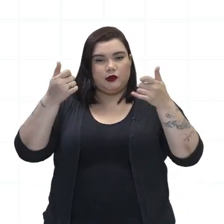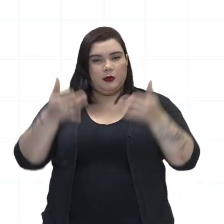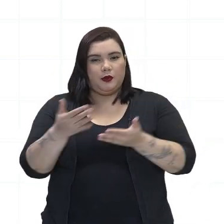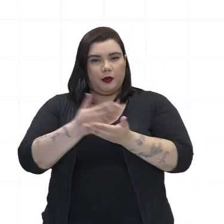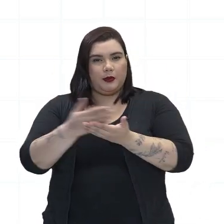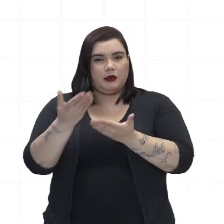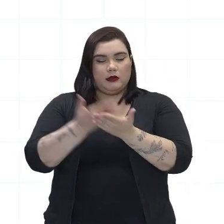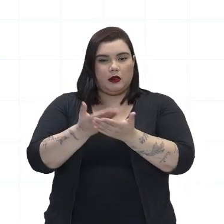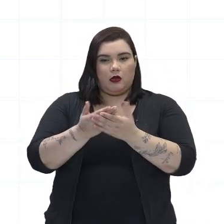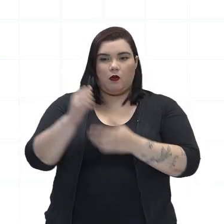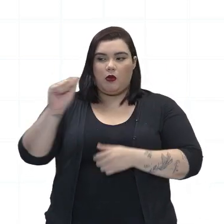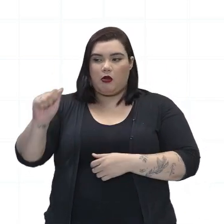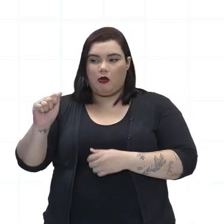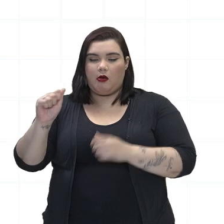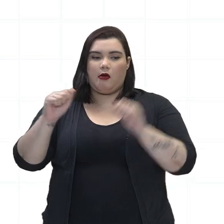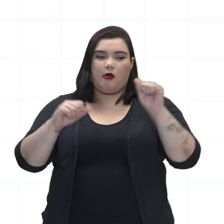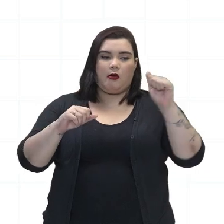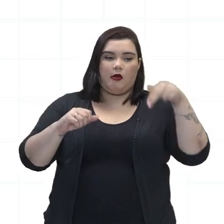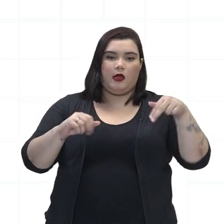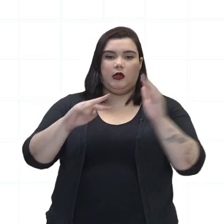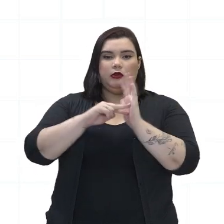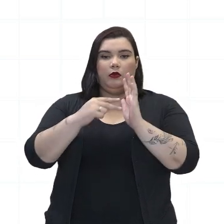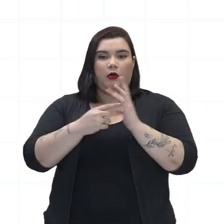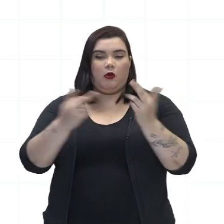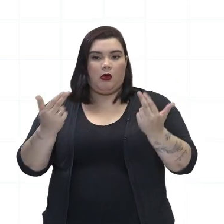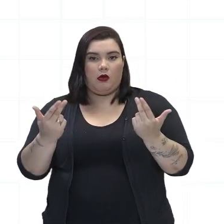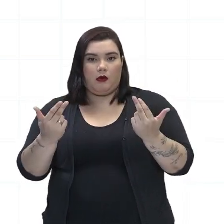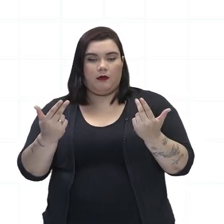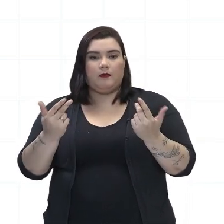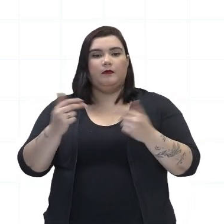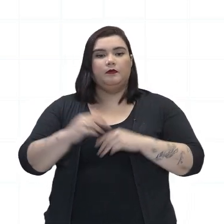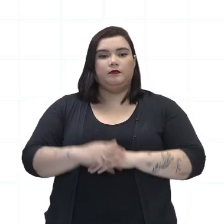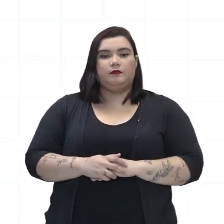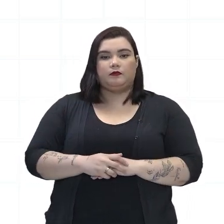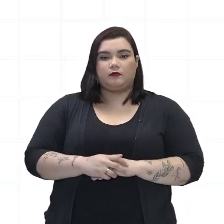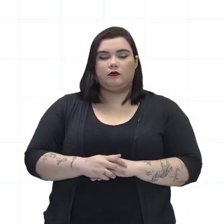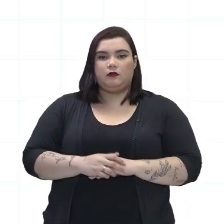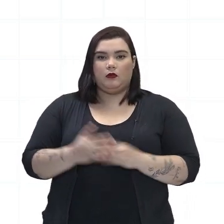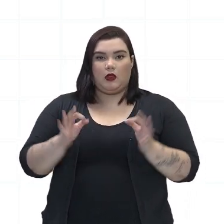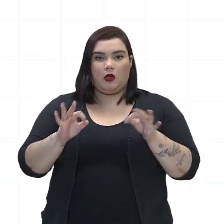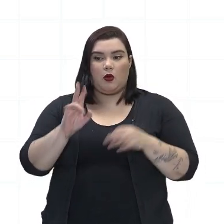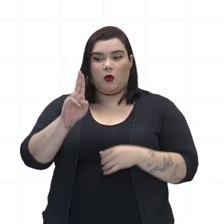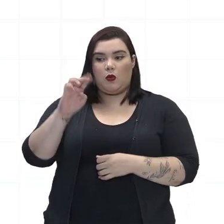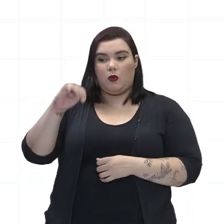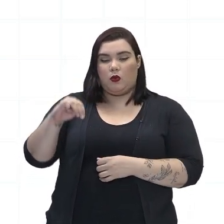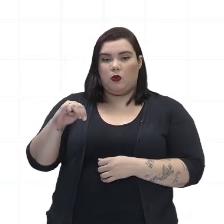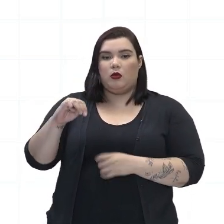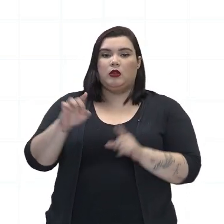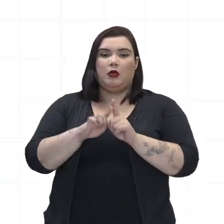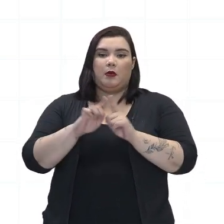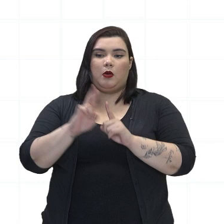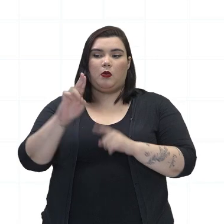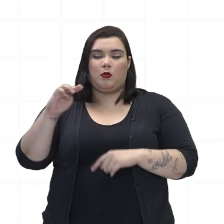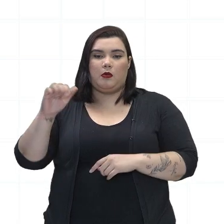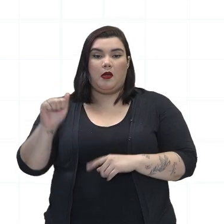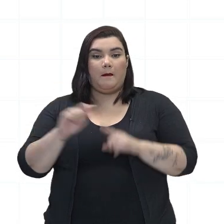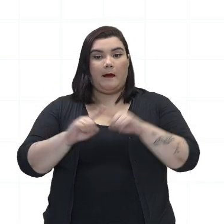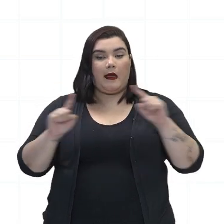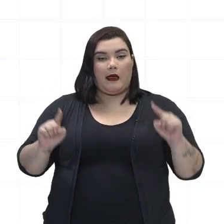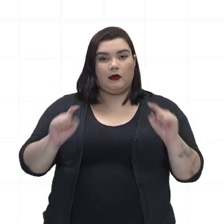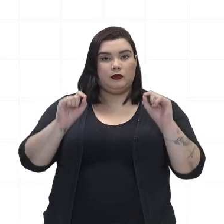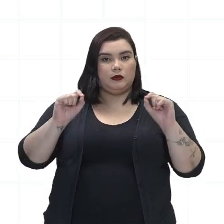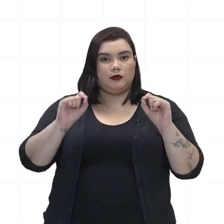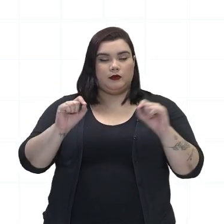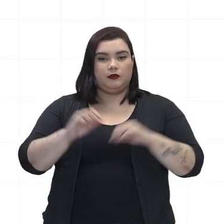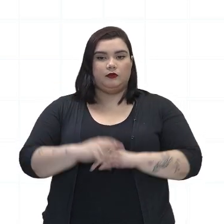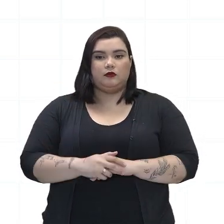a e o n significam a mesma coisa, um e uma. Só que a diferença entre eles é que